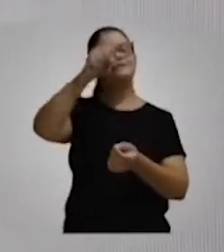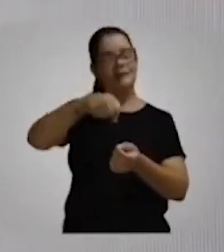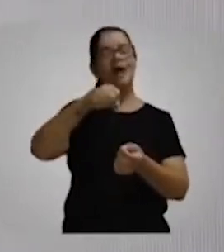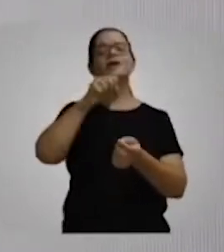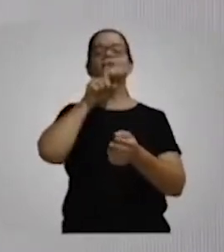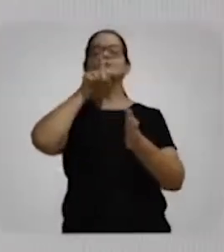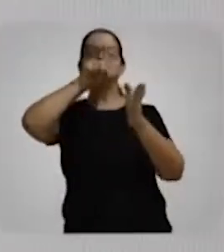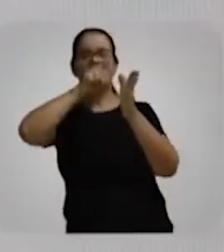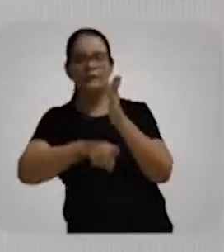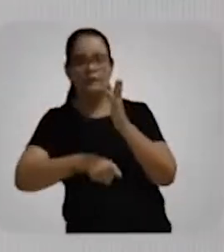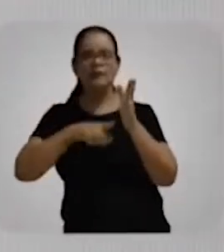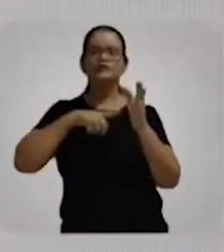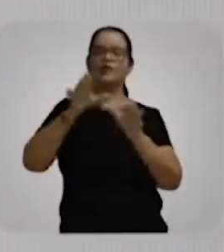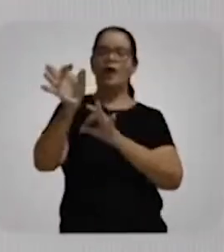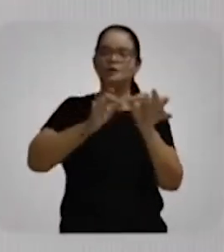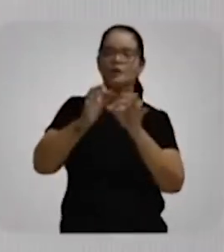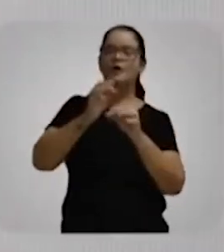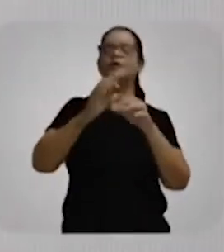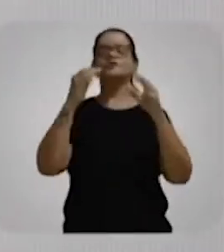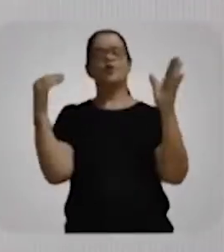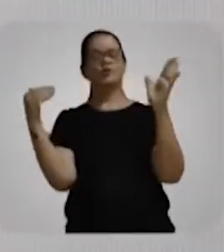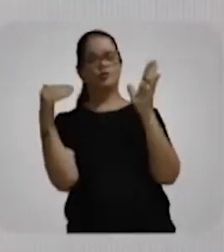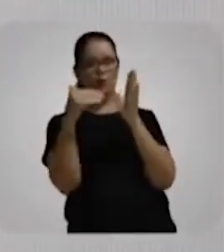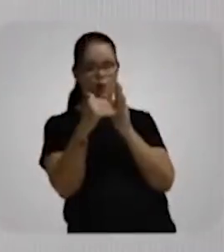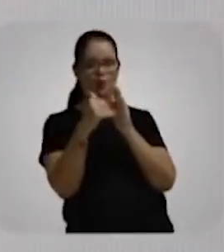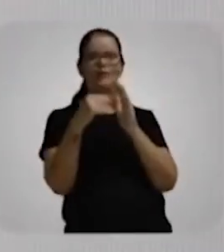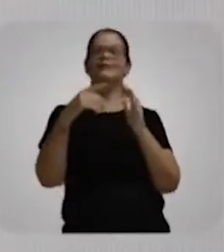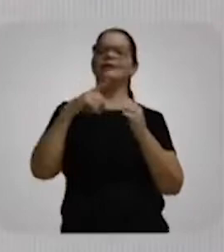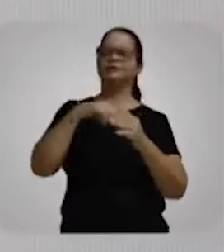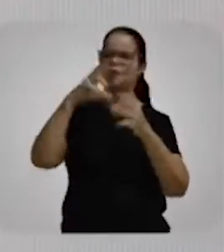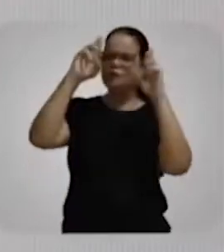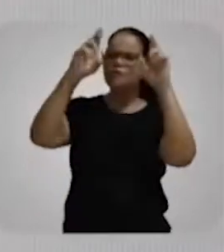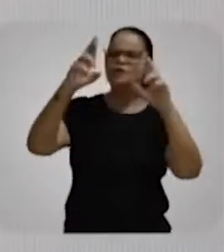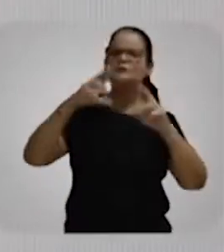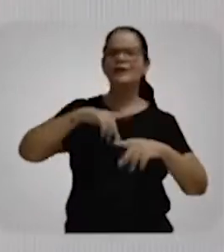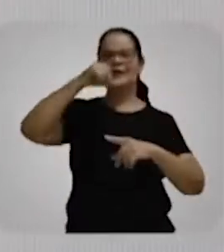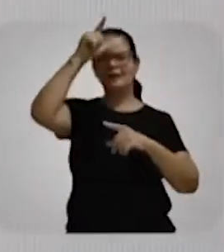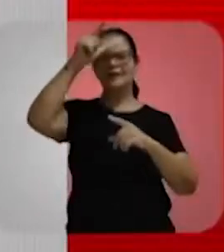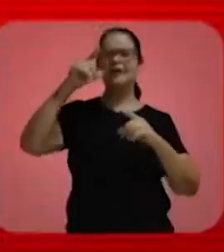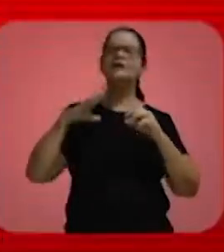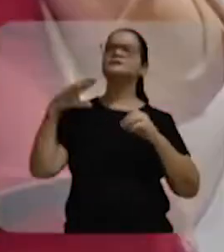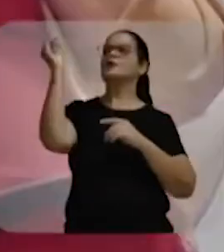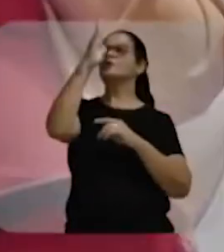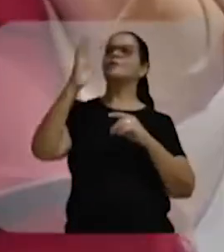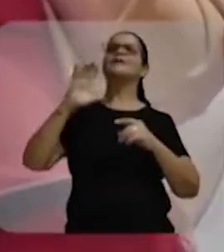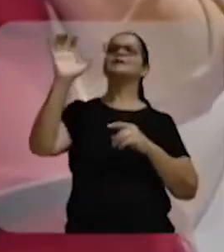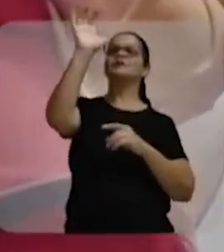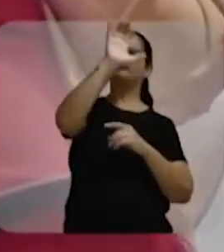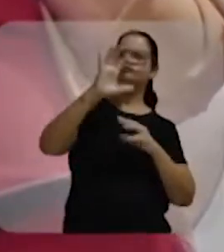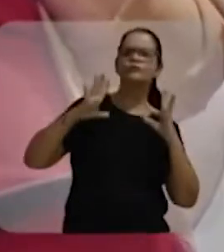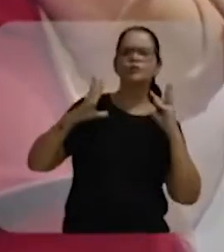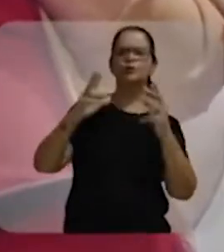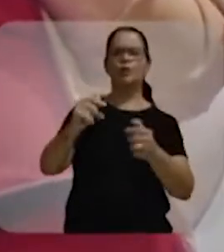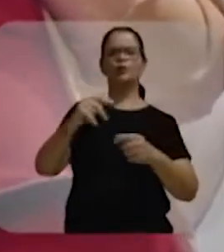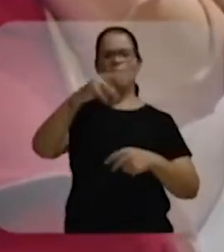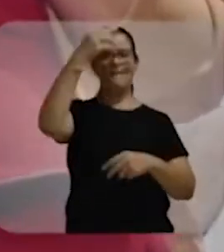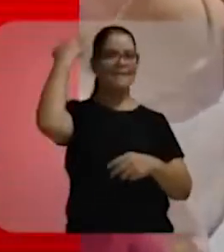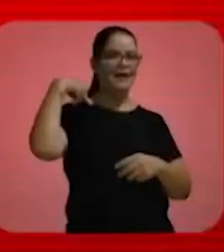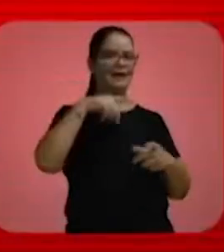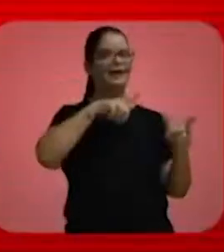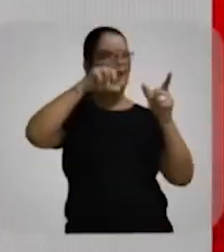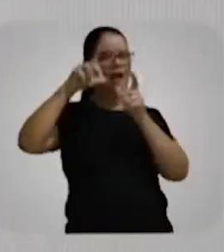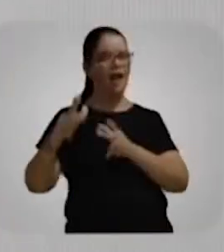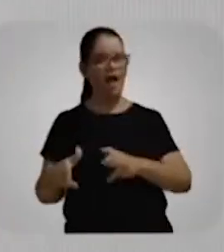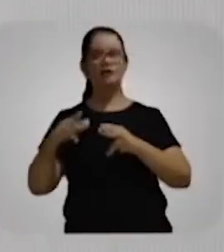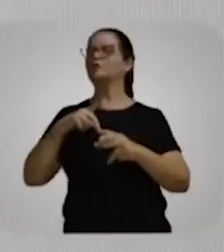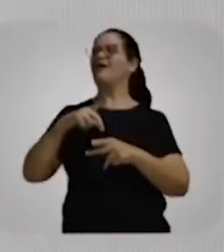carga tributária. Articulação no Congresso Nacional eu tenho. Eu sou respeitada por lideranças do Brasil inteiro. Marília tem lado.